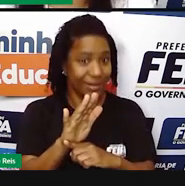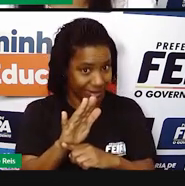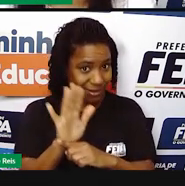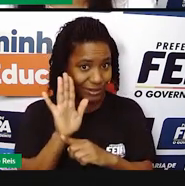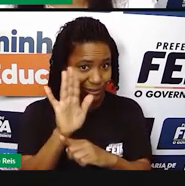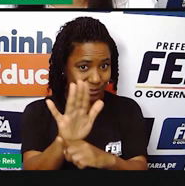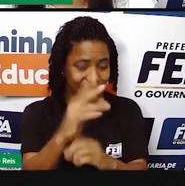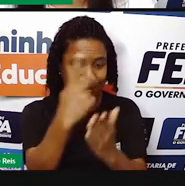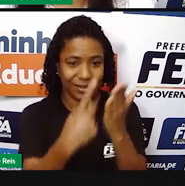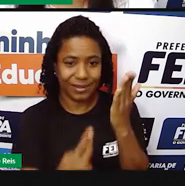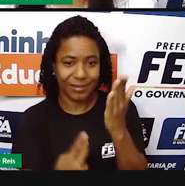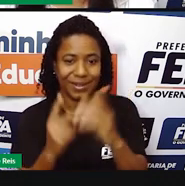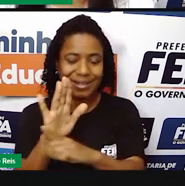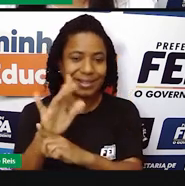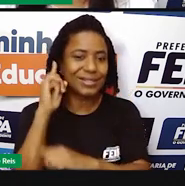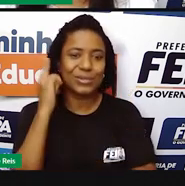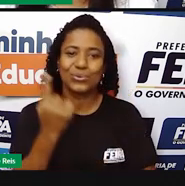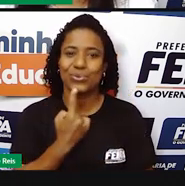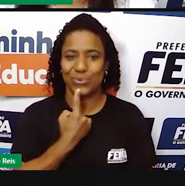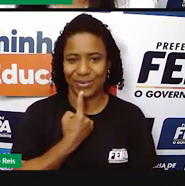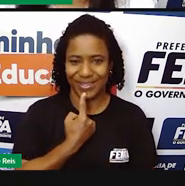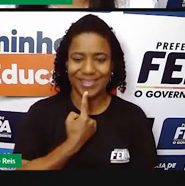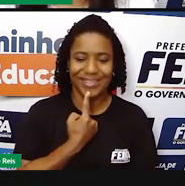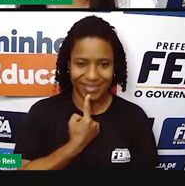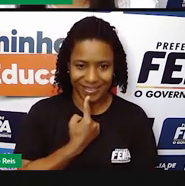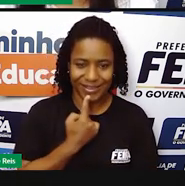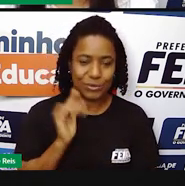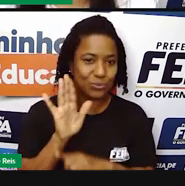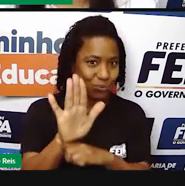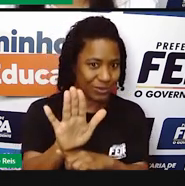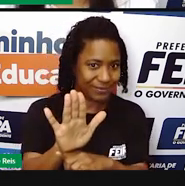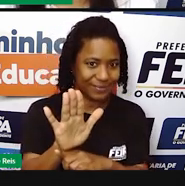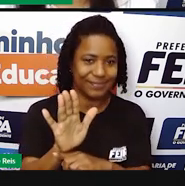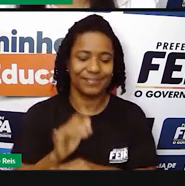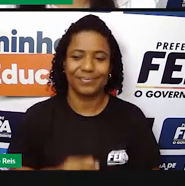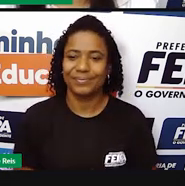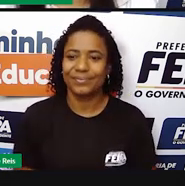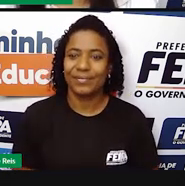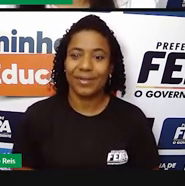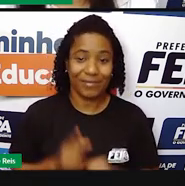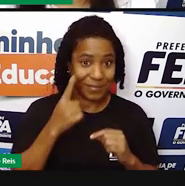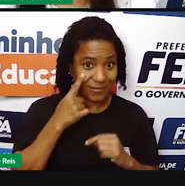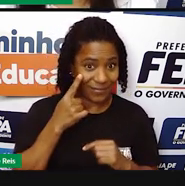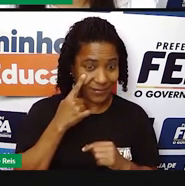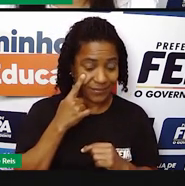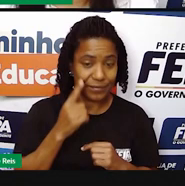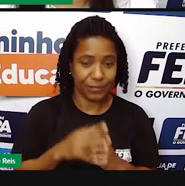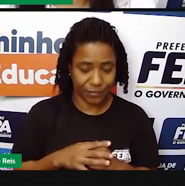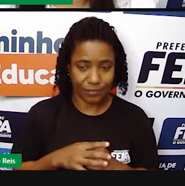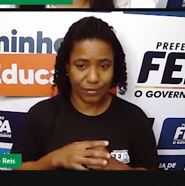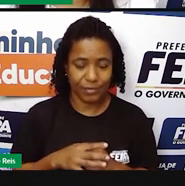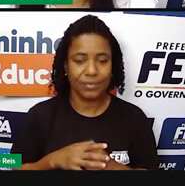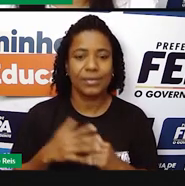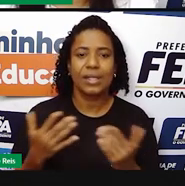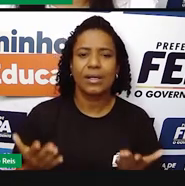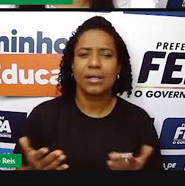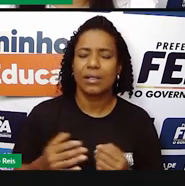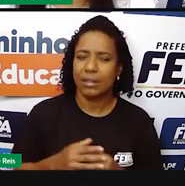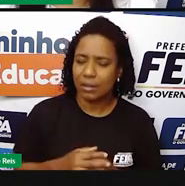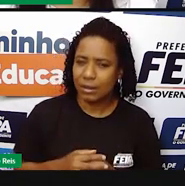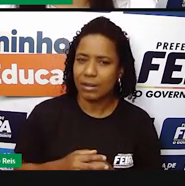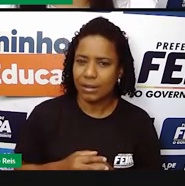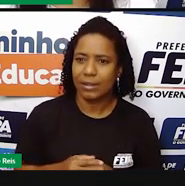audição. Então vamos lá agora, né, ao texto da notícia. No último ano, a